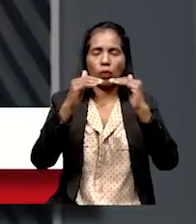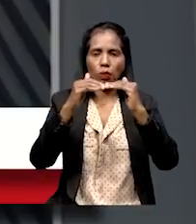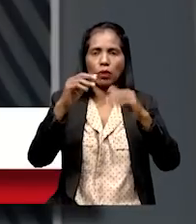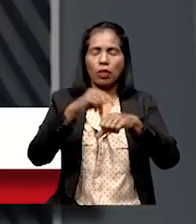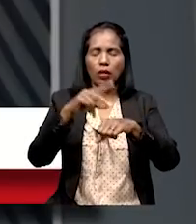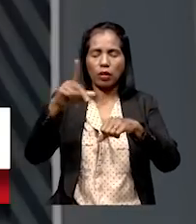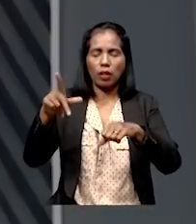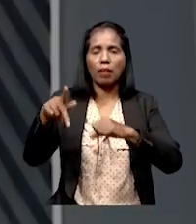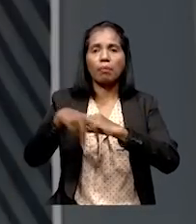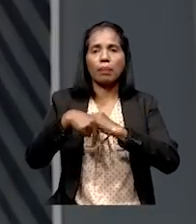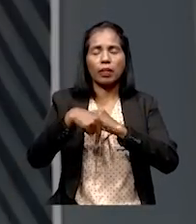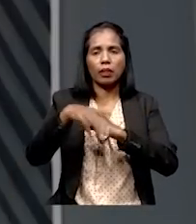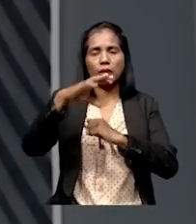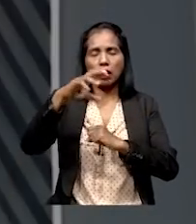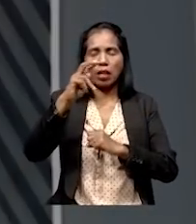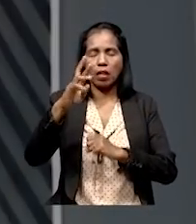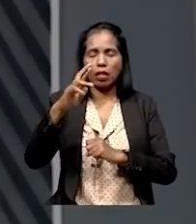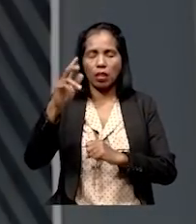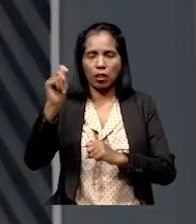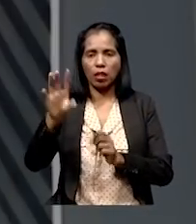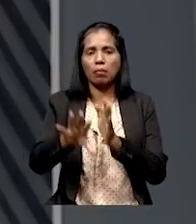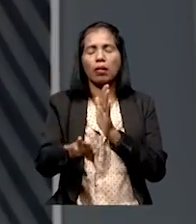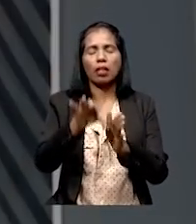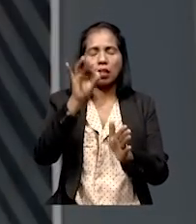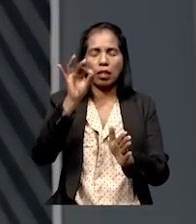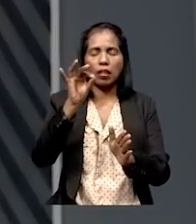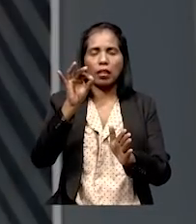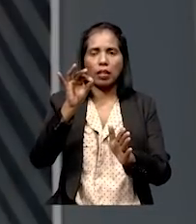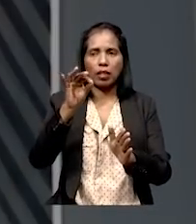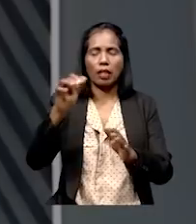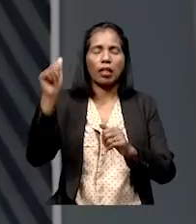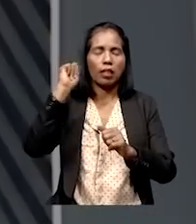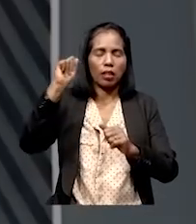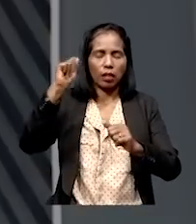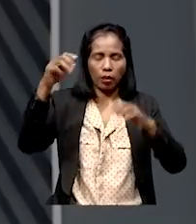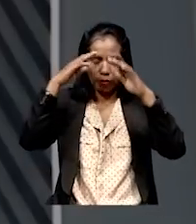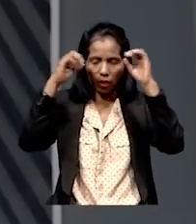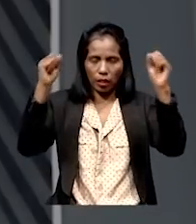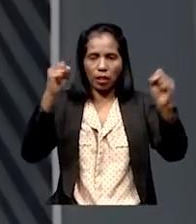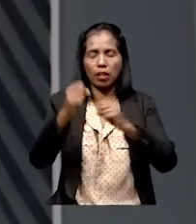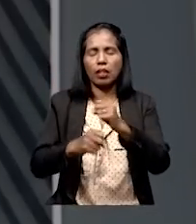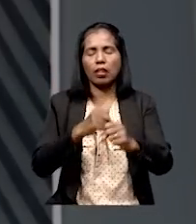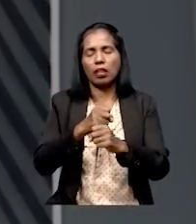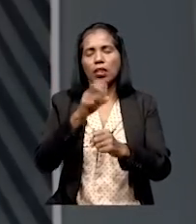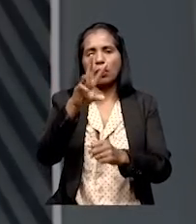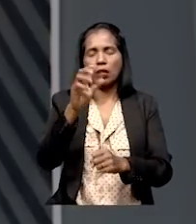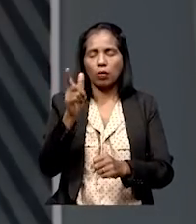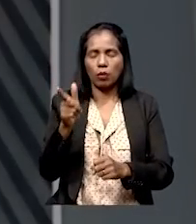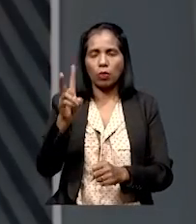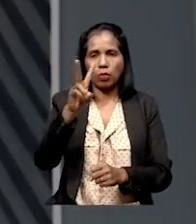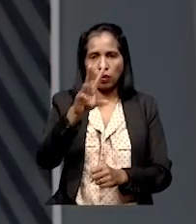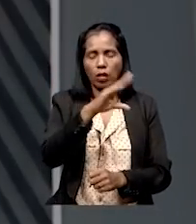-Tenian e na presidencia da República no 2022-2027,